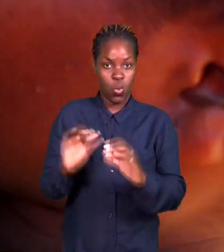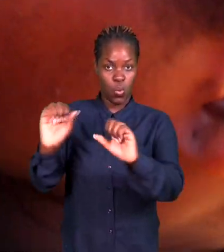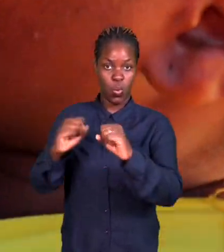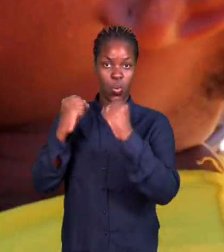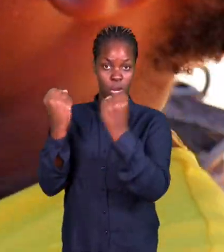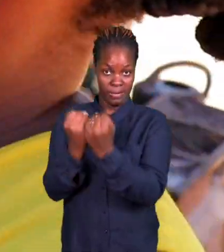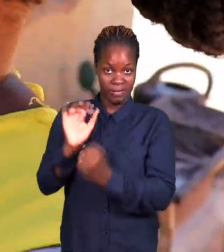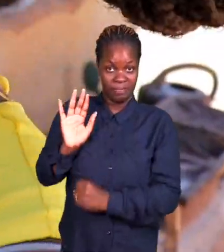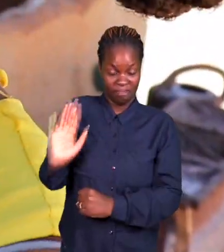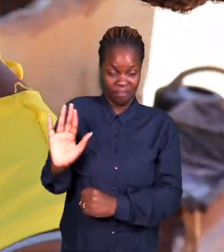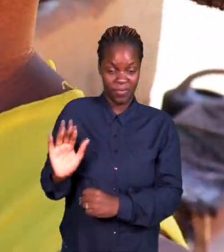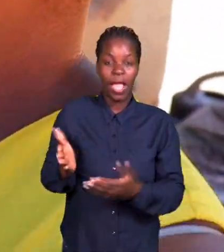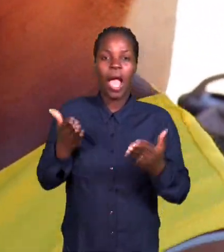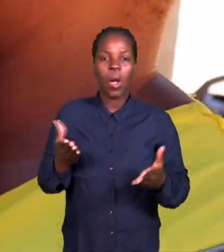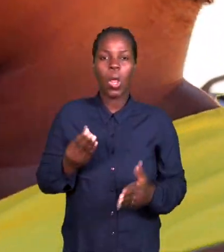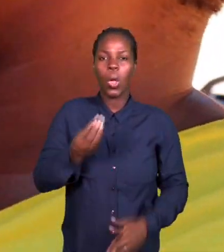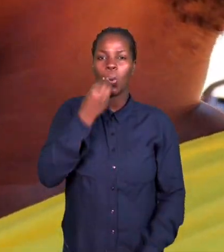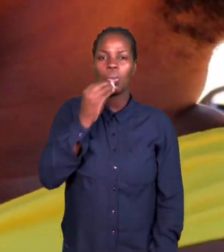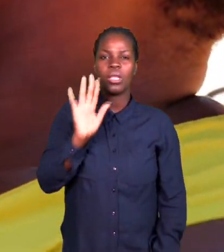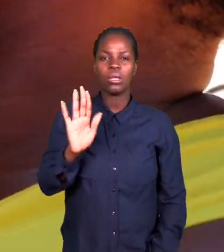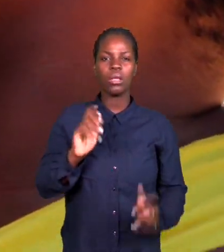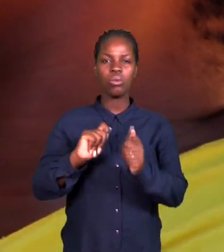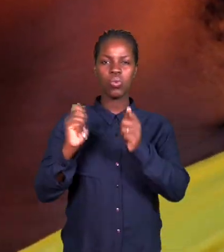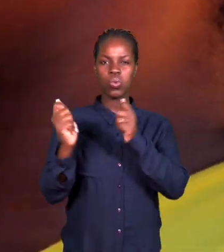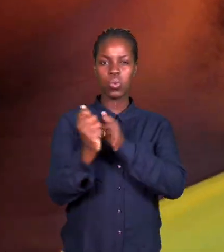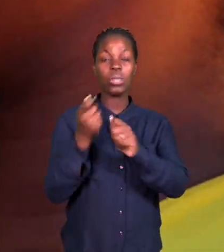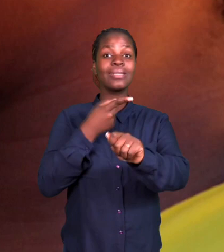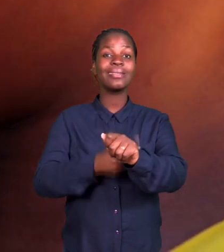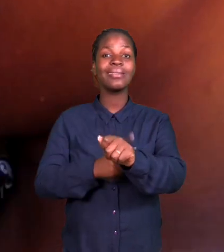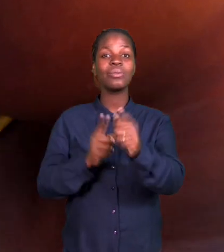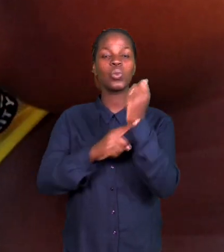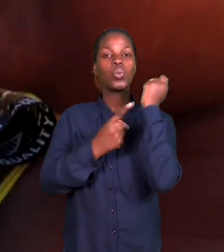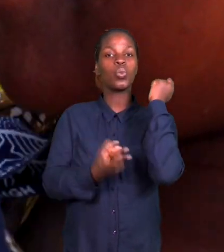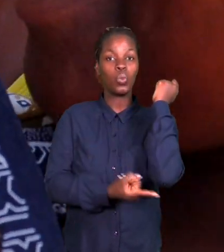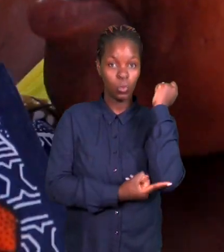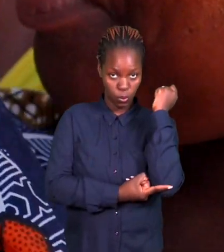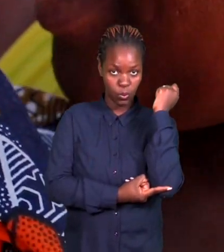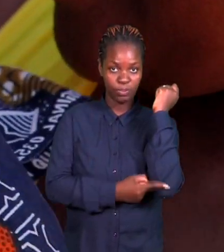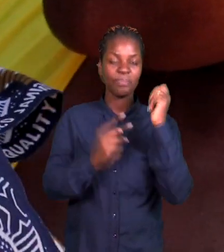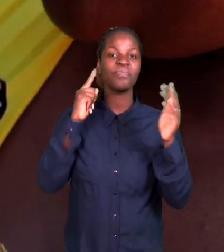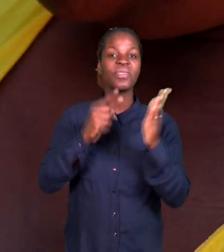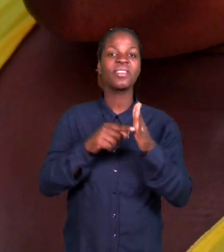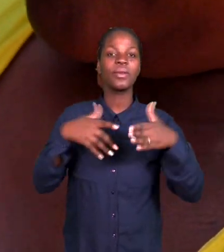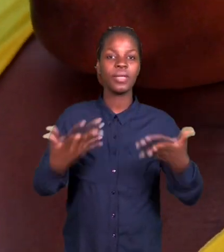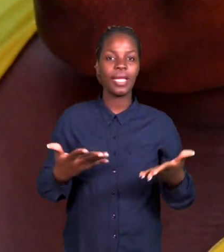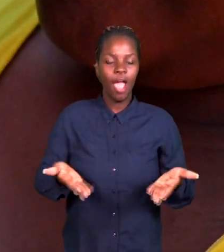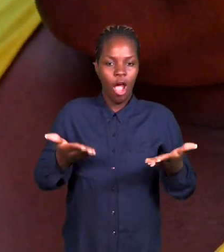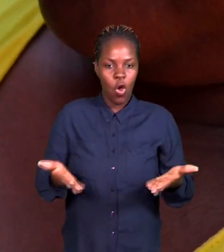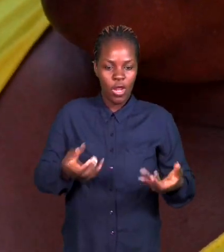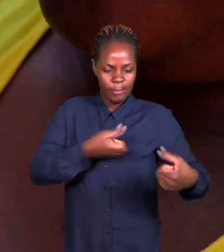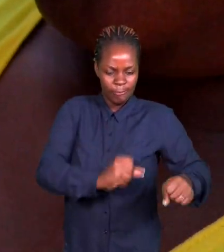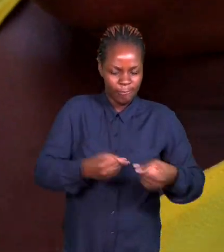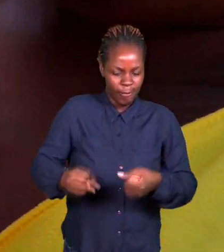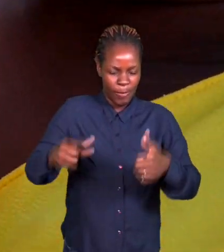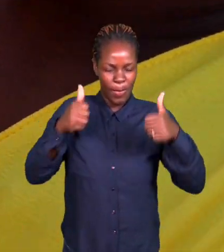comunidade, Felizmina mudou os hábitos alimentares ainda na gravidez. E segundo ela, as boas práticas estão a ter